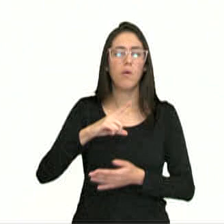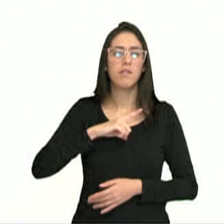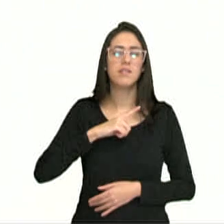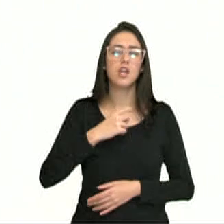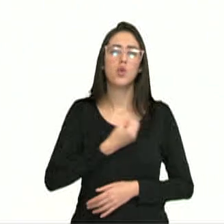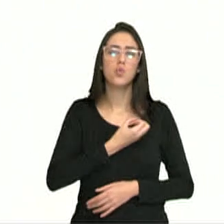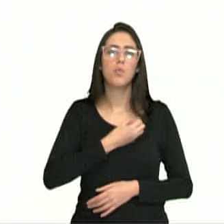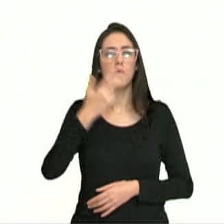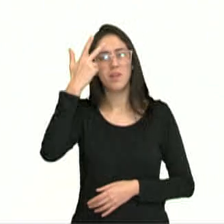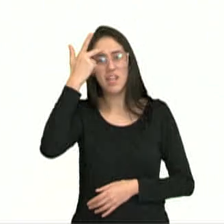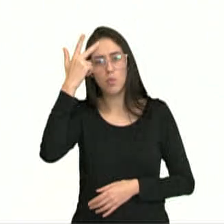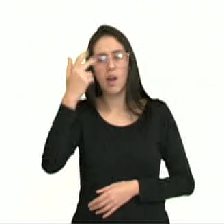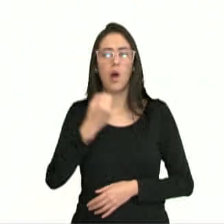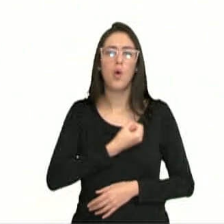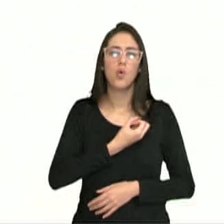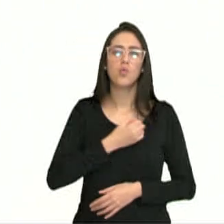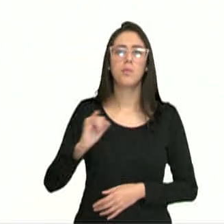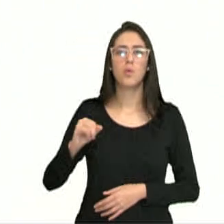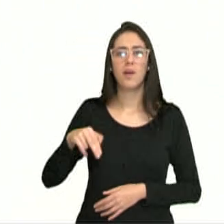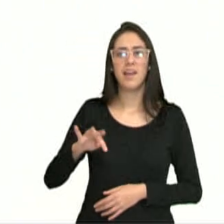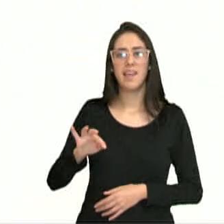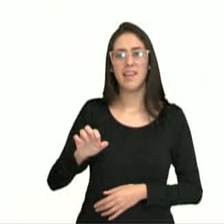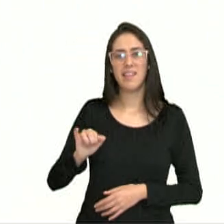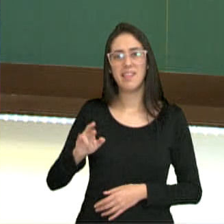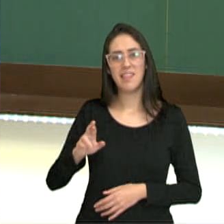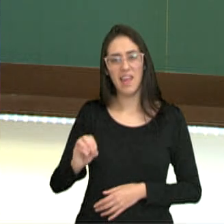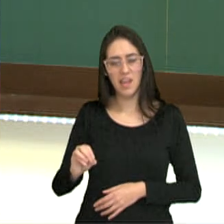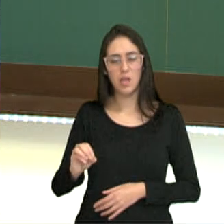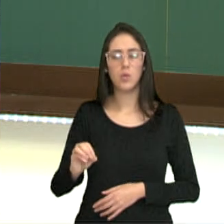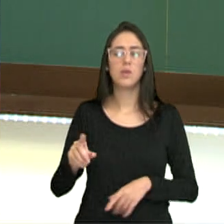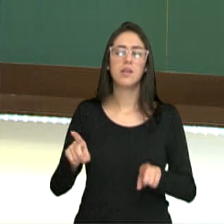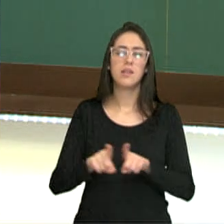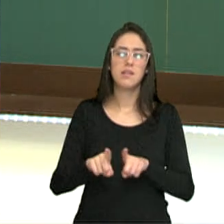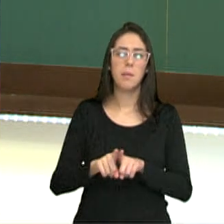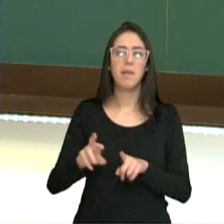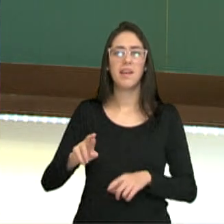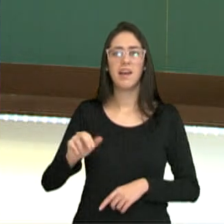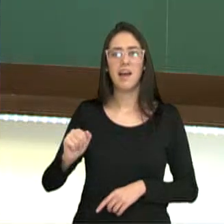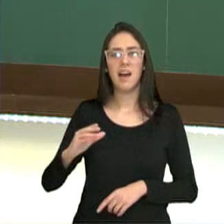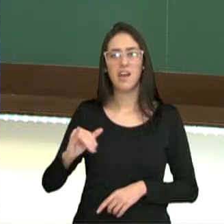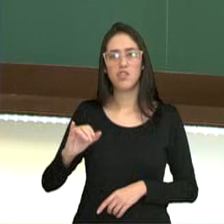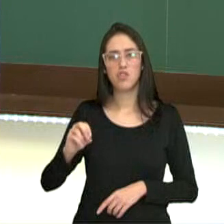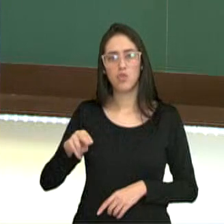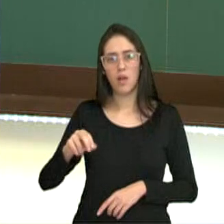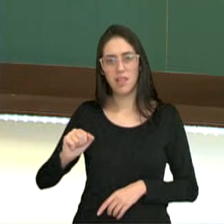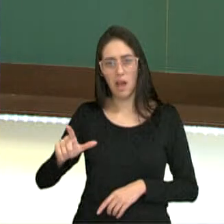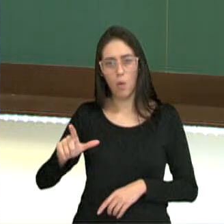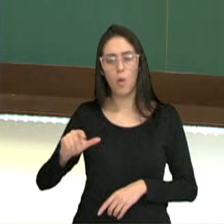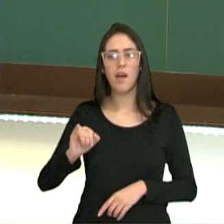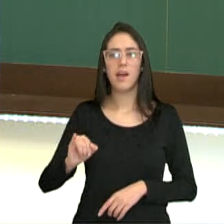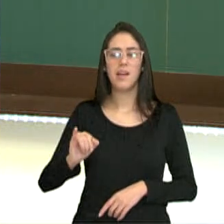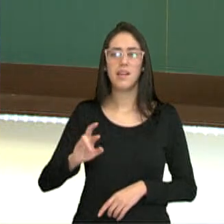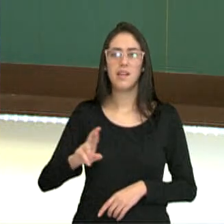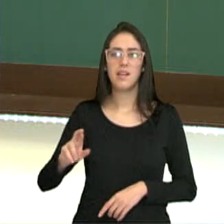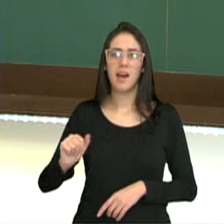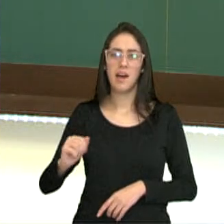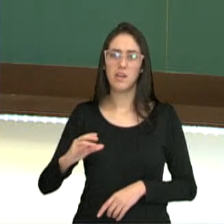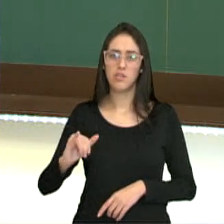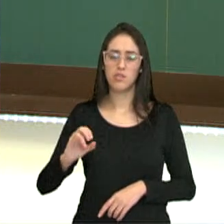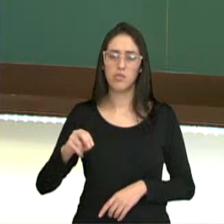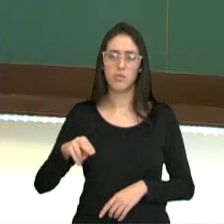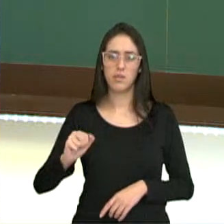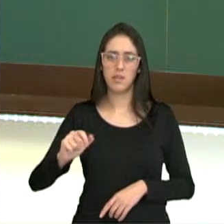os inteiros, os racionais e também os irracionais. E como é que a gente define, então, essa